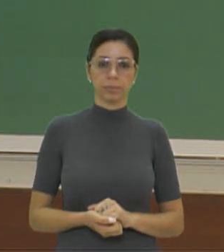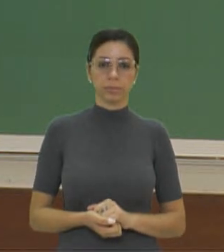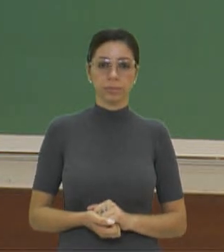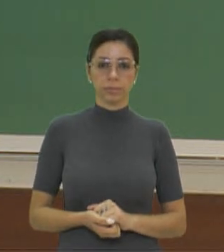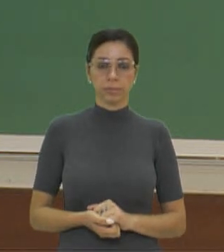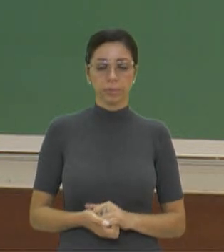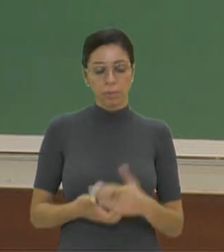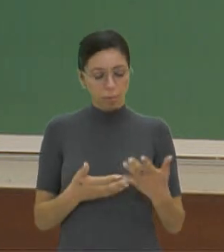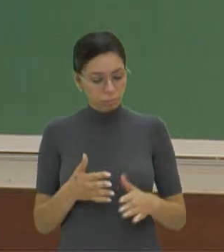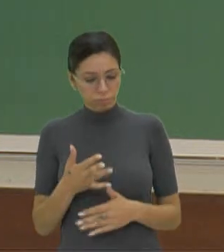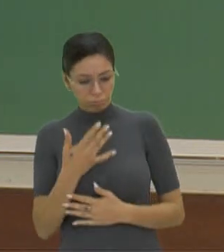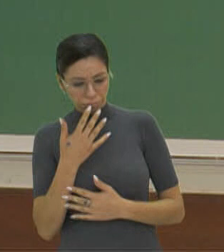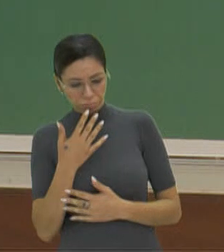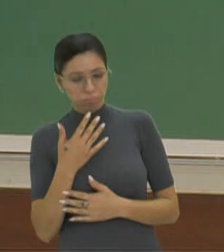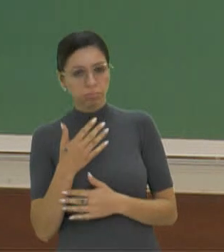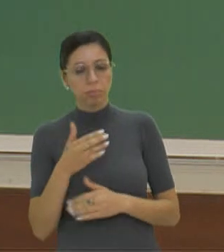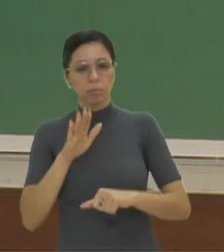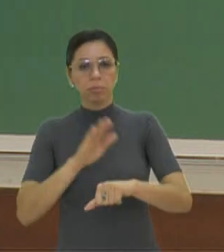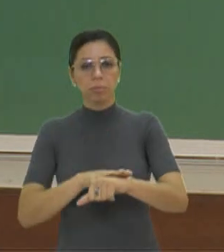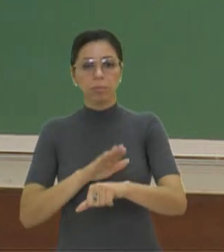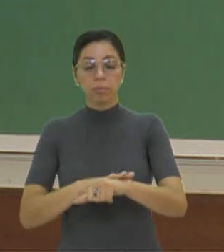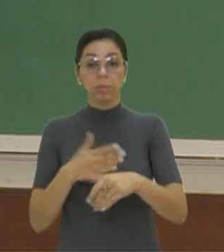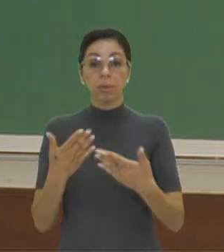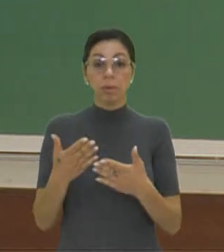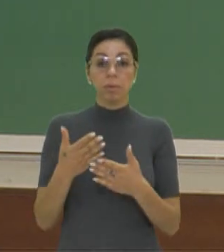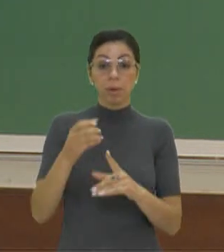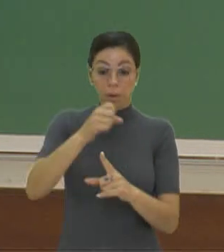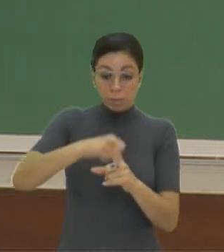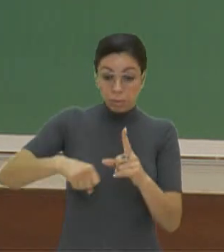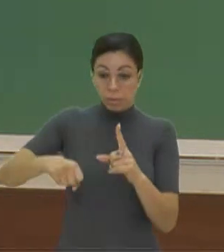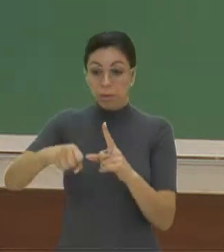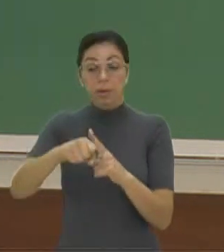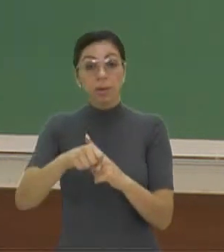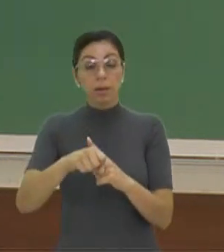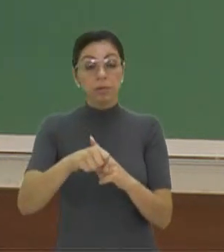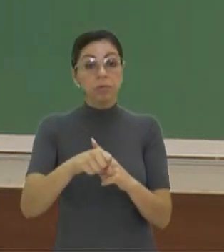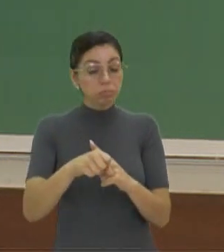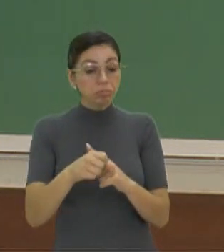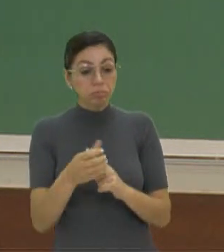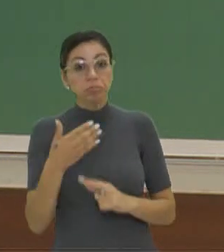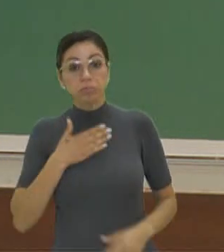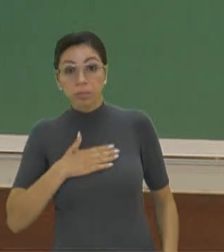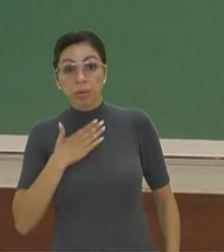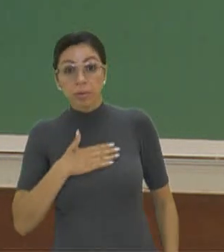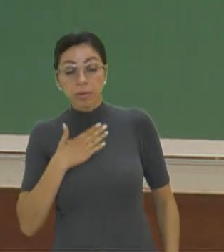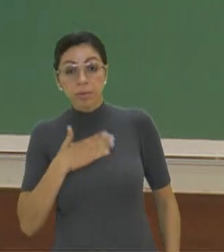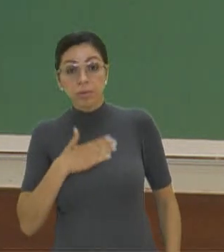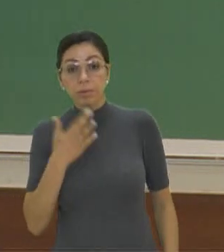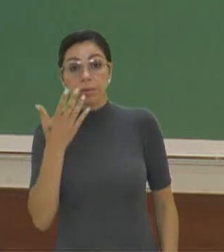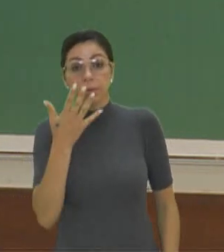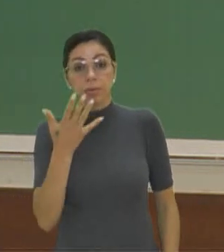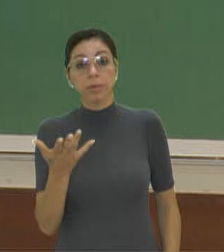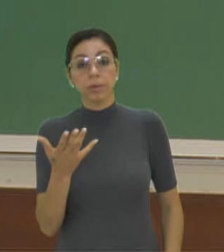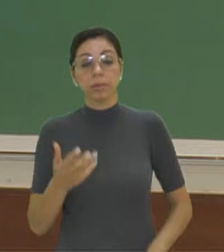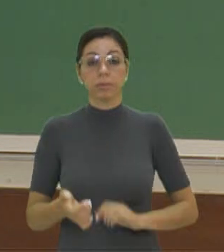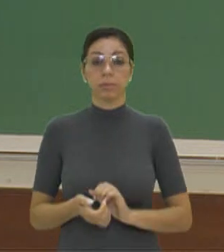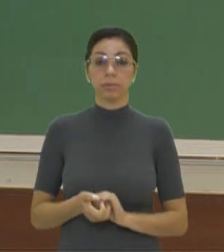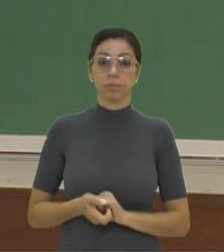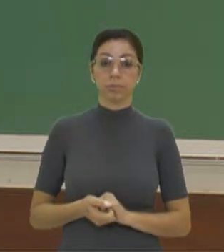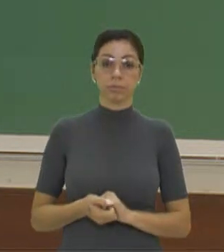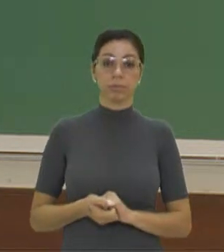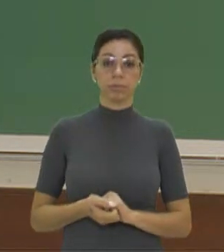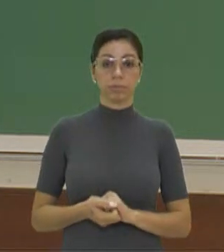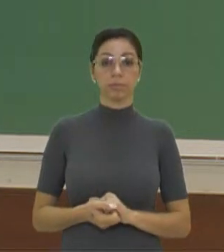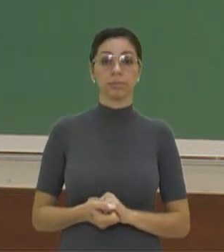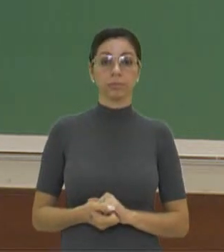cor daquele momento. Né? Então, a sociedade acabou adquirindo aquela cor. He was able to isolate the compound that produced the